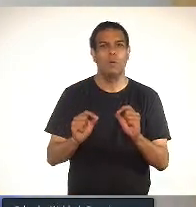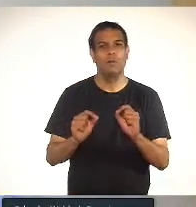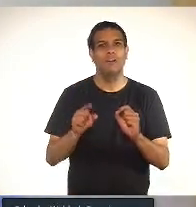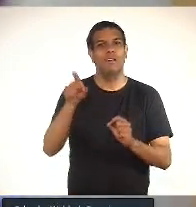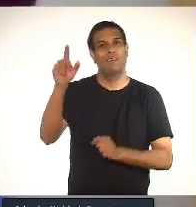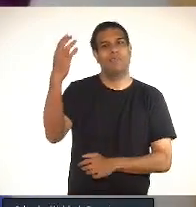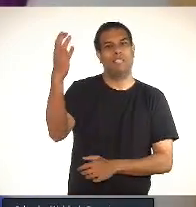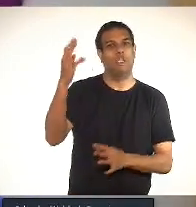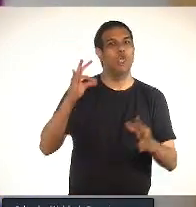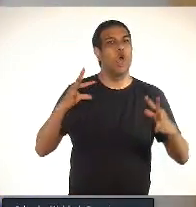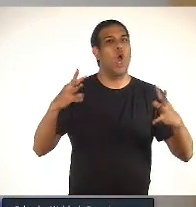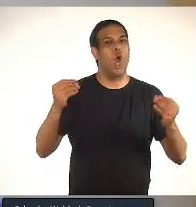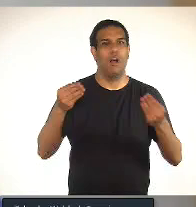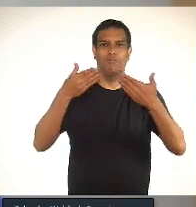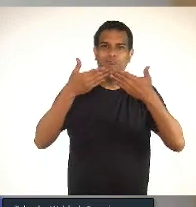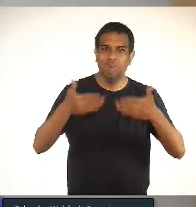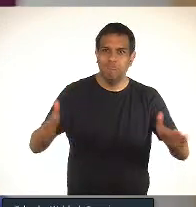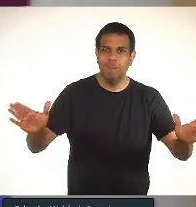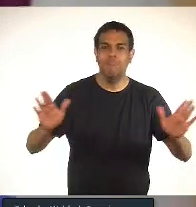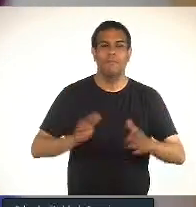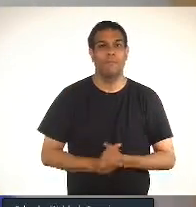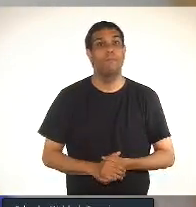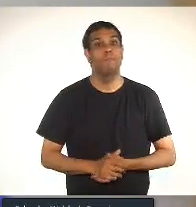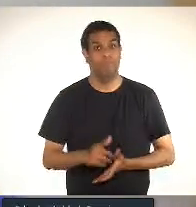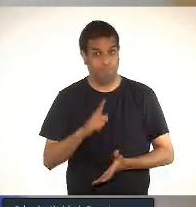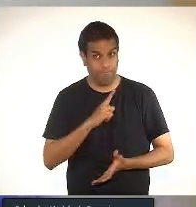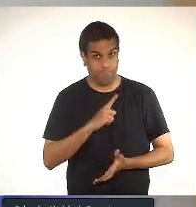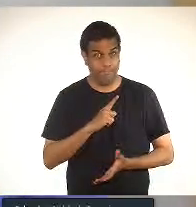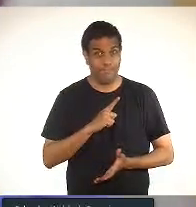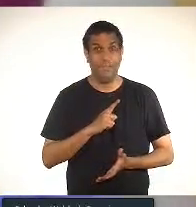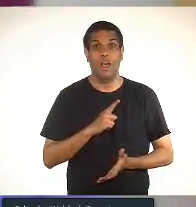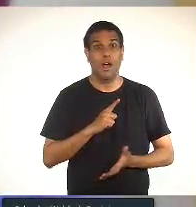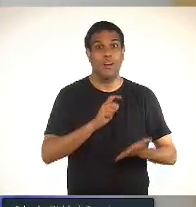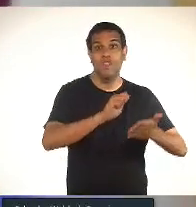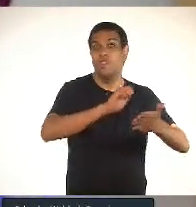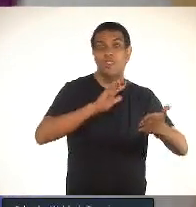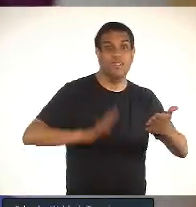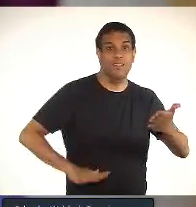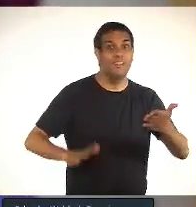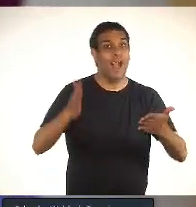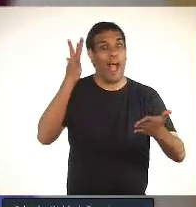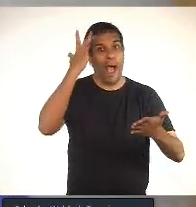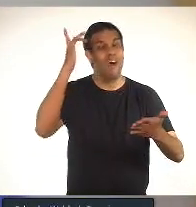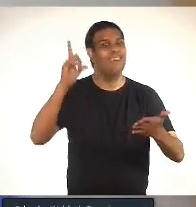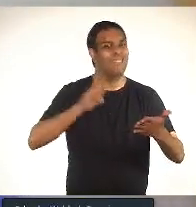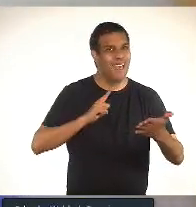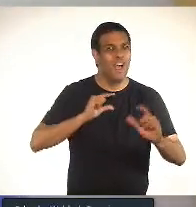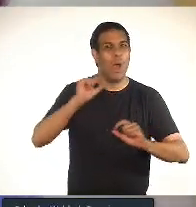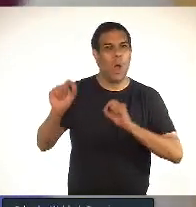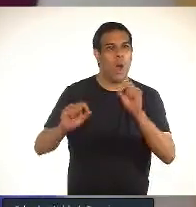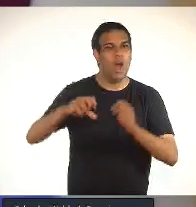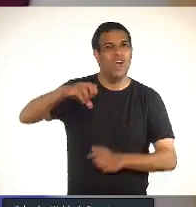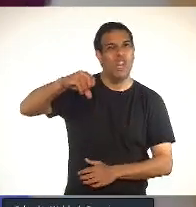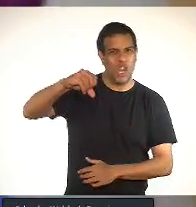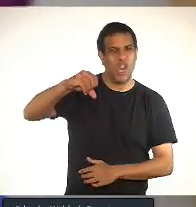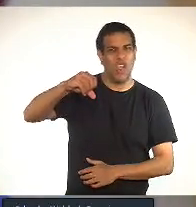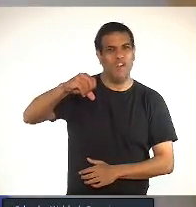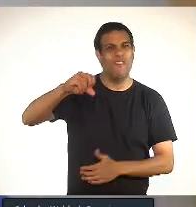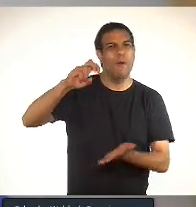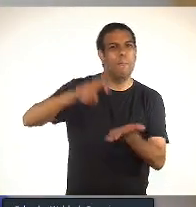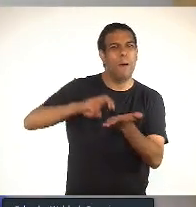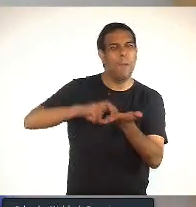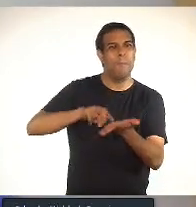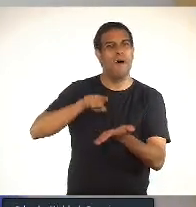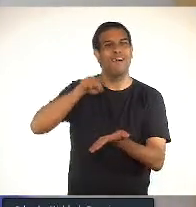Niterói, para todo mundo. A atividade Aquilombar, amanhã também, a partir das 9 horas, em torno